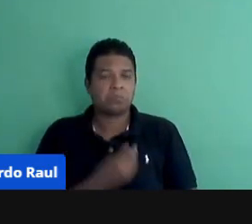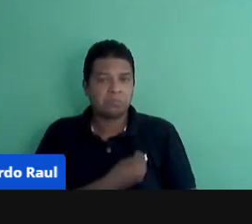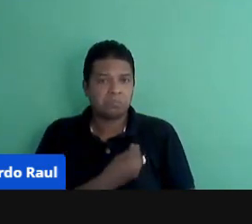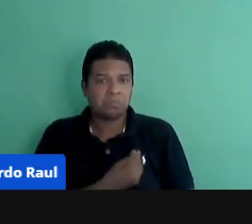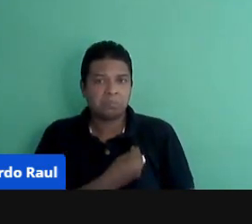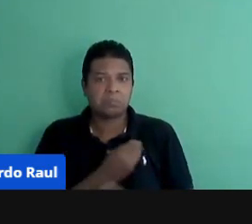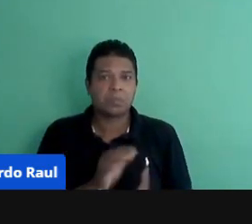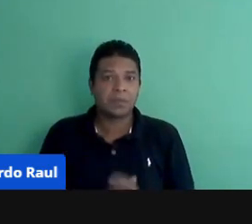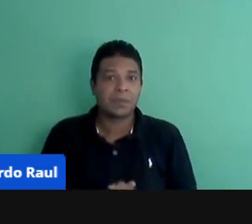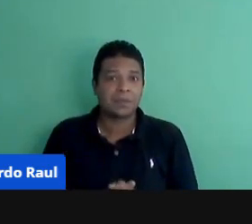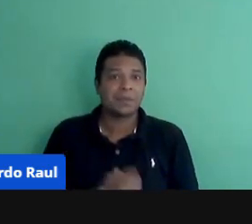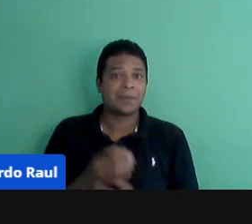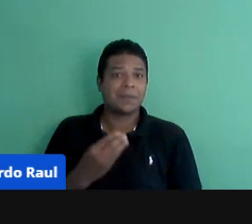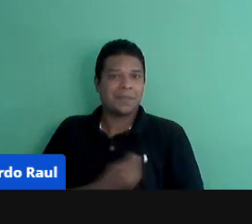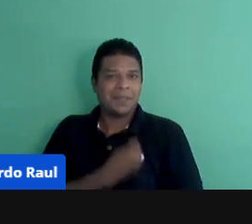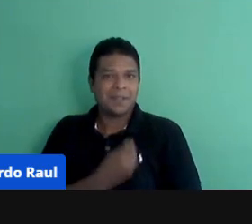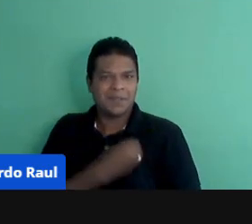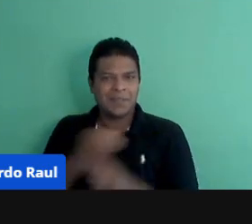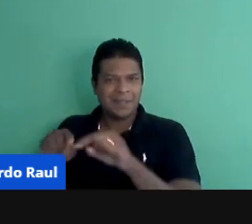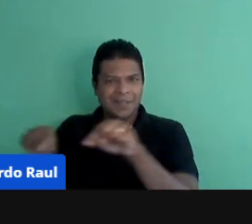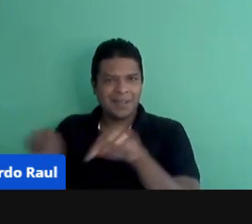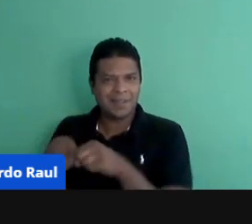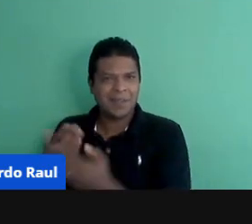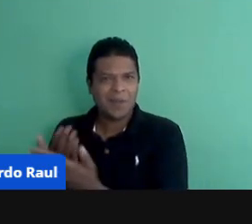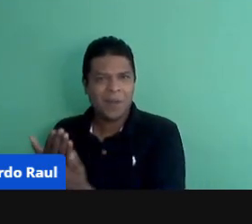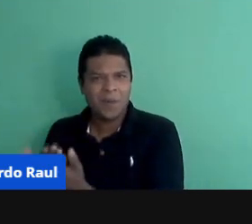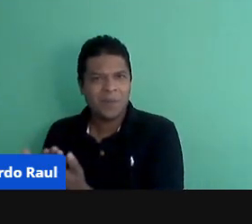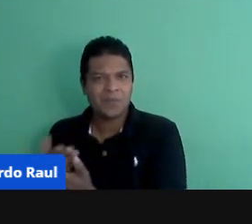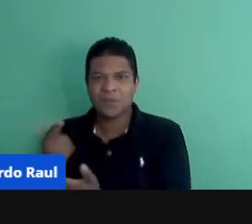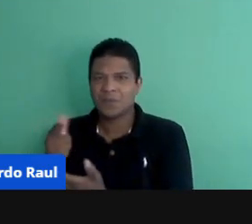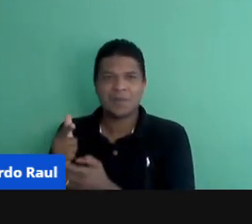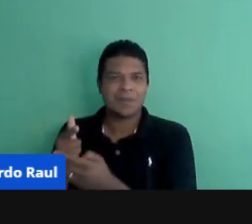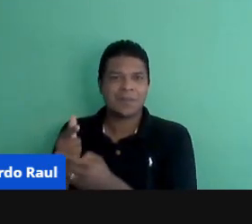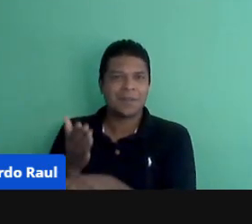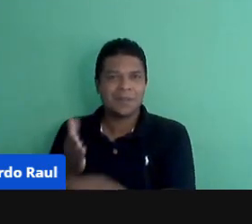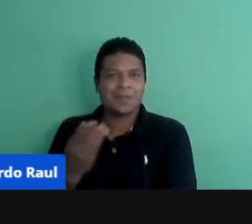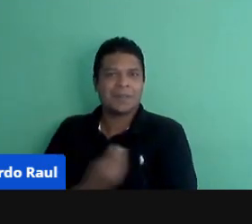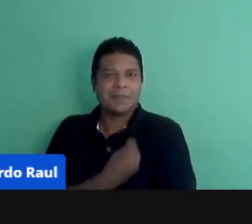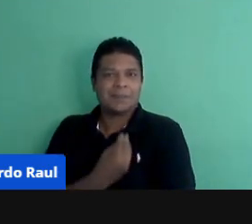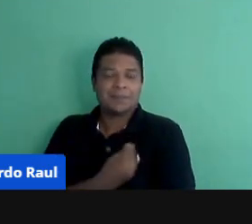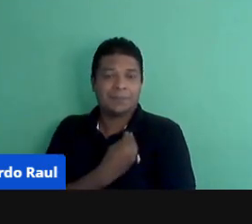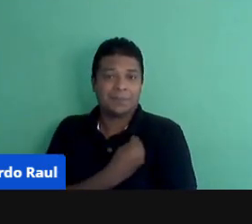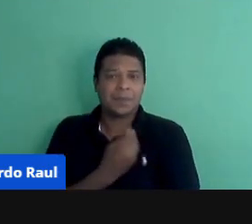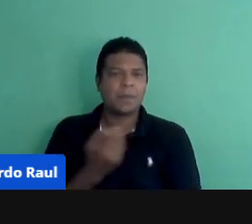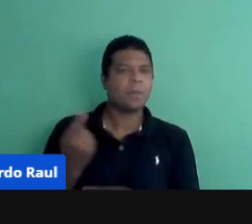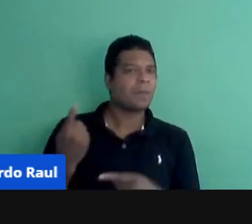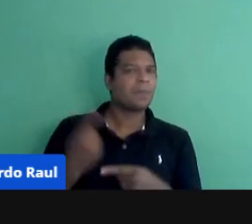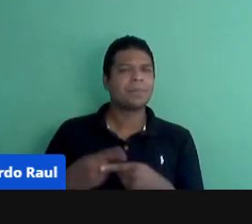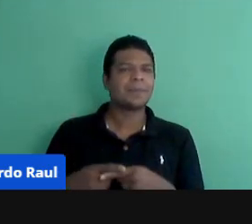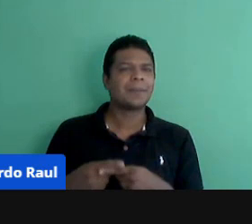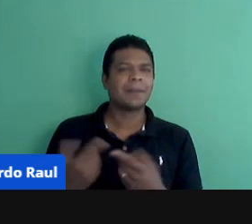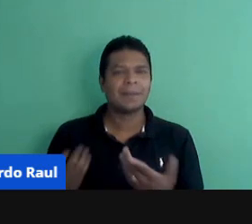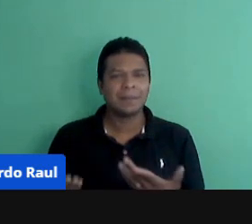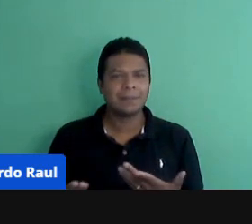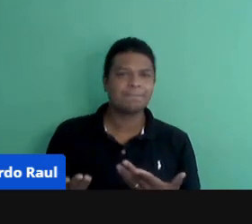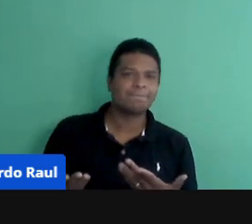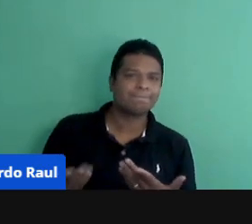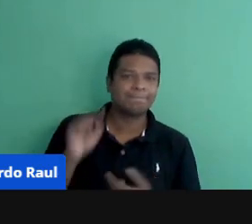quando era presencial, não tinha tanta participação assim. Por quê? Então,